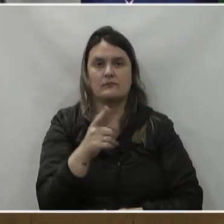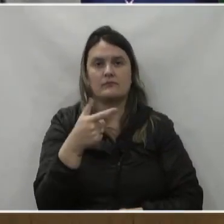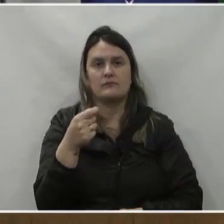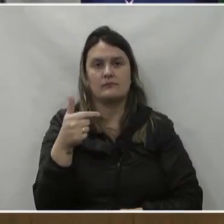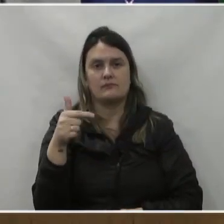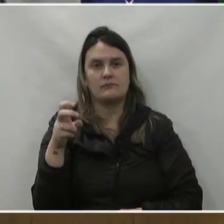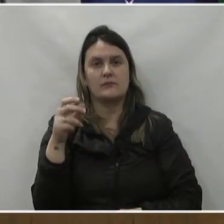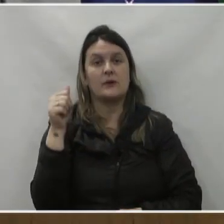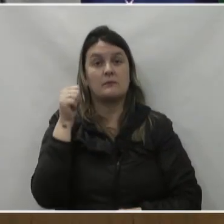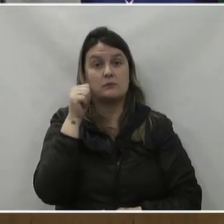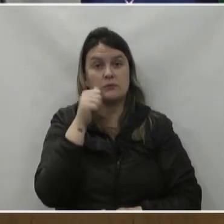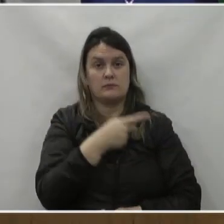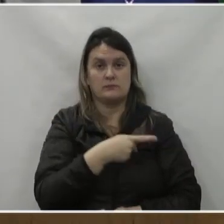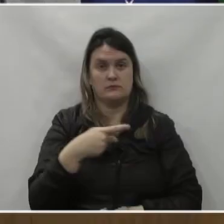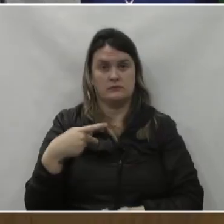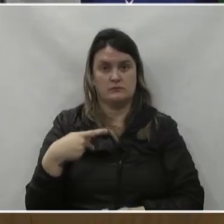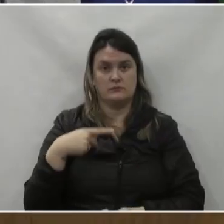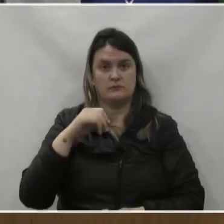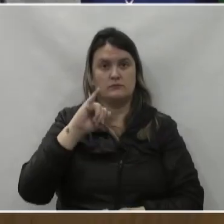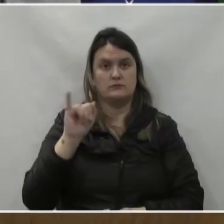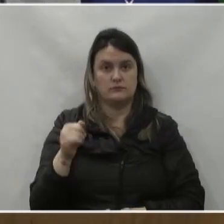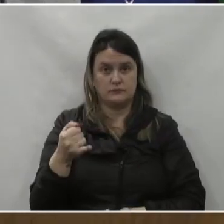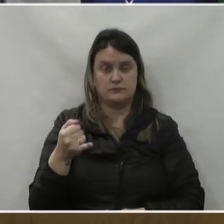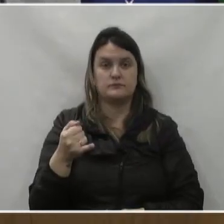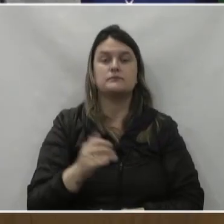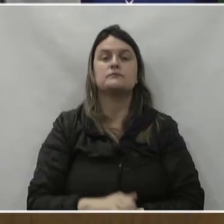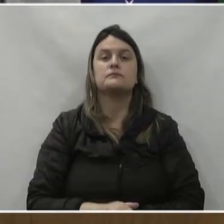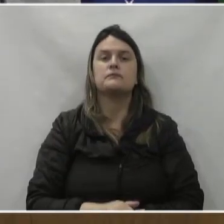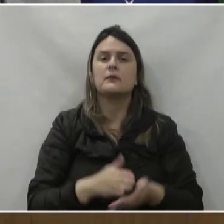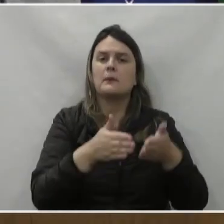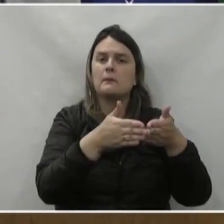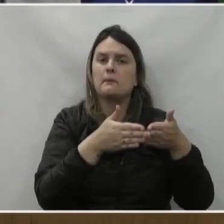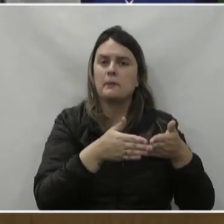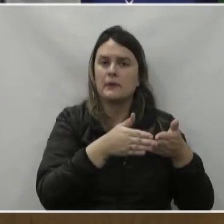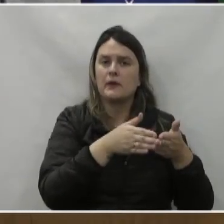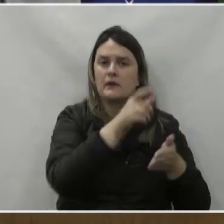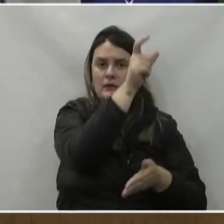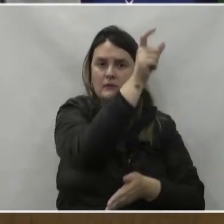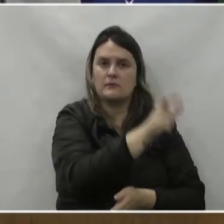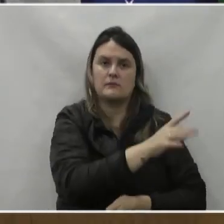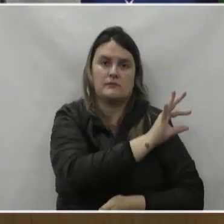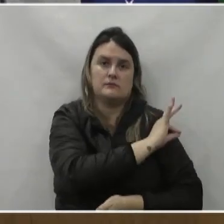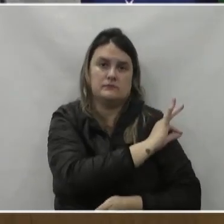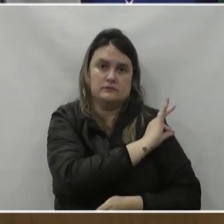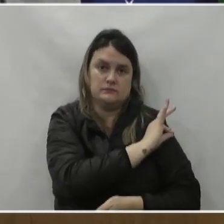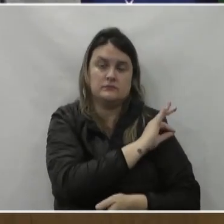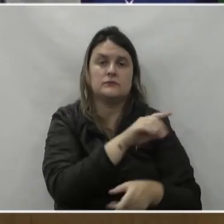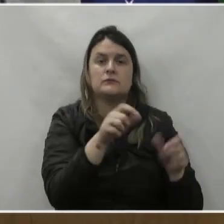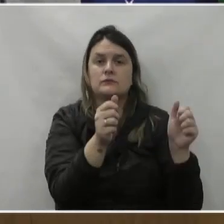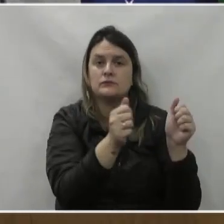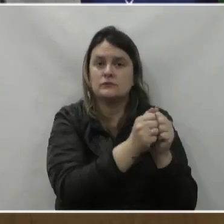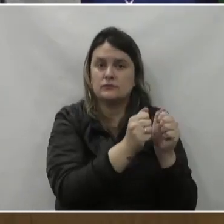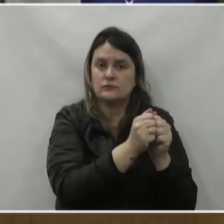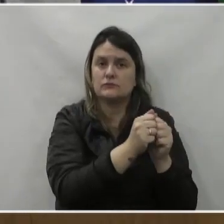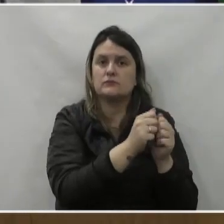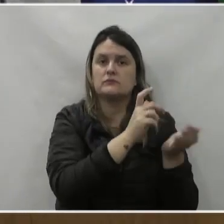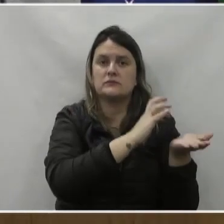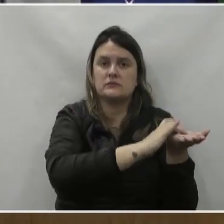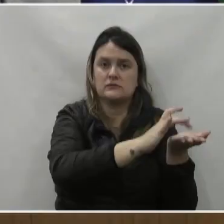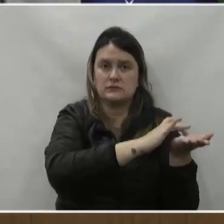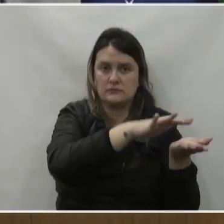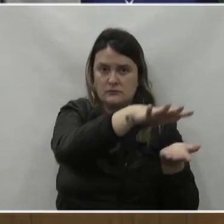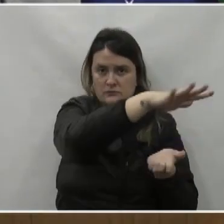410/2025 da pastora vereadora Josi ao excelentíssimo senhor prefeito municipal, juntamente